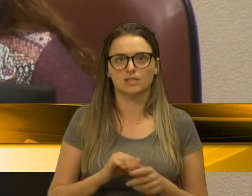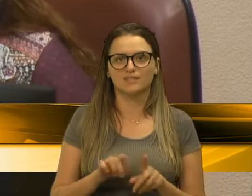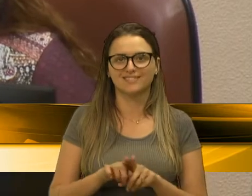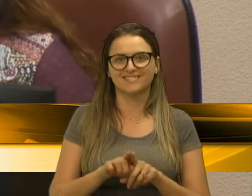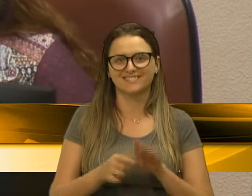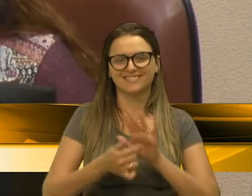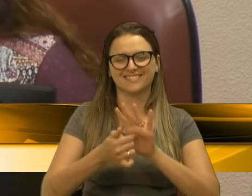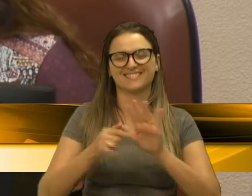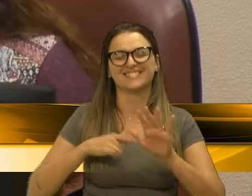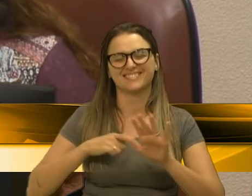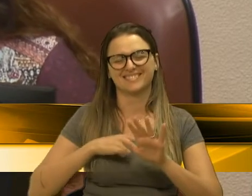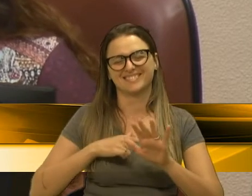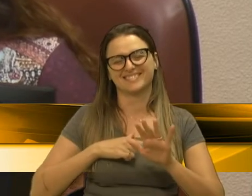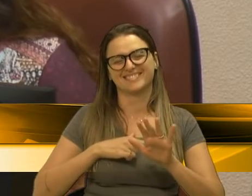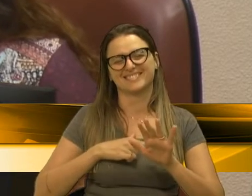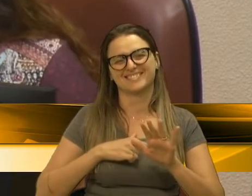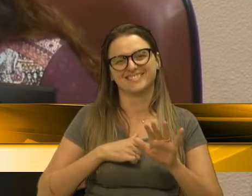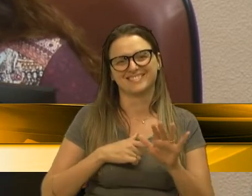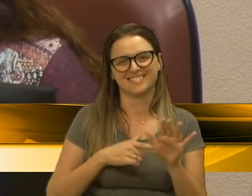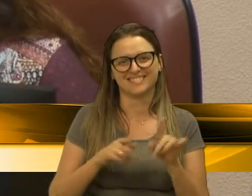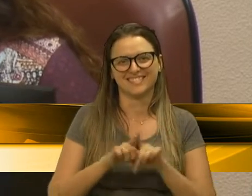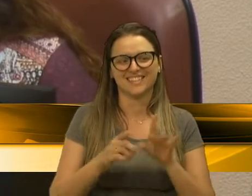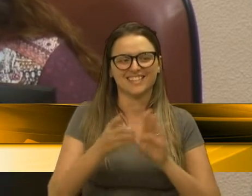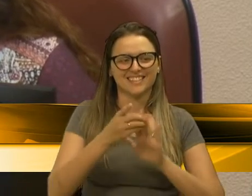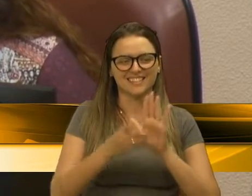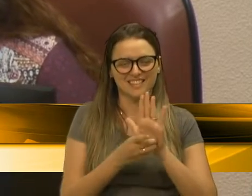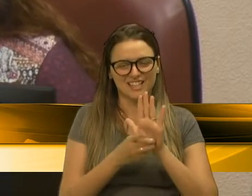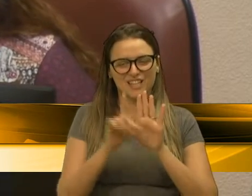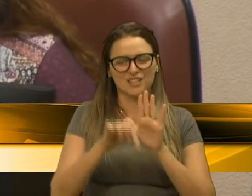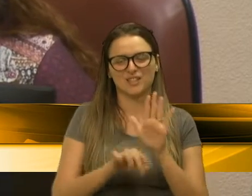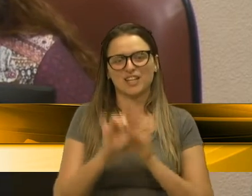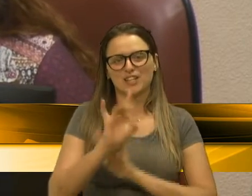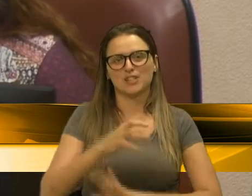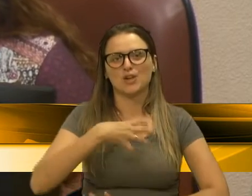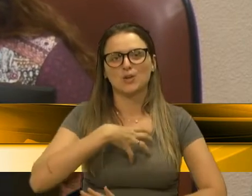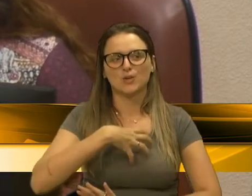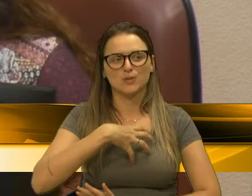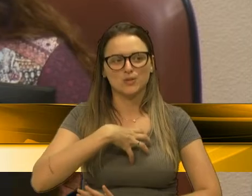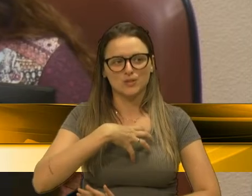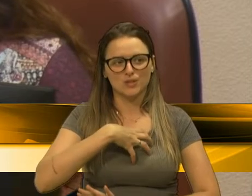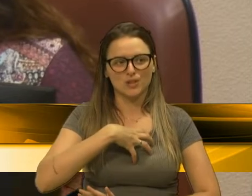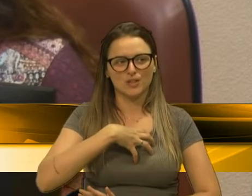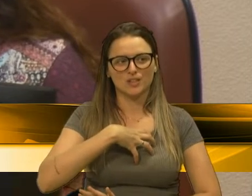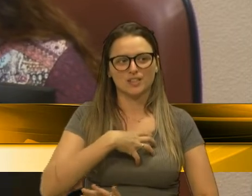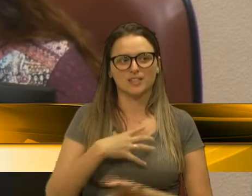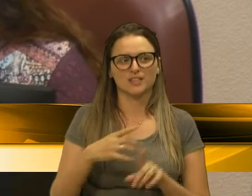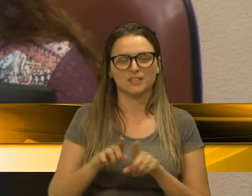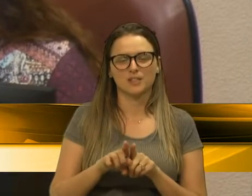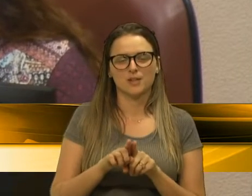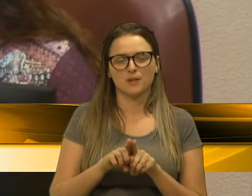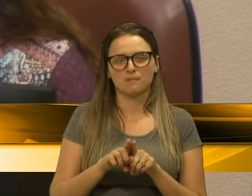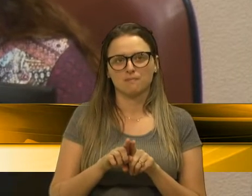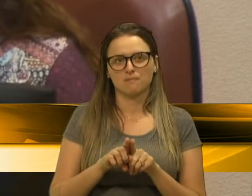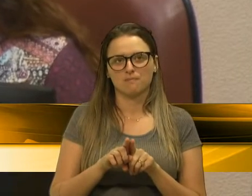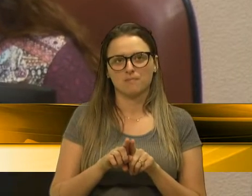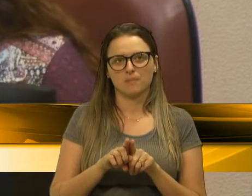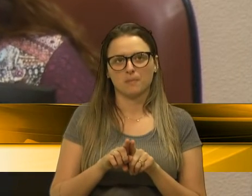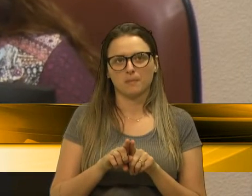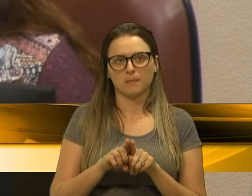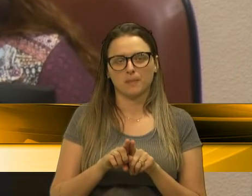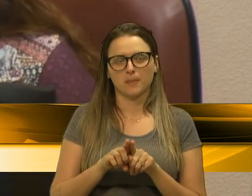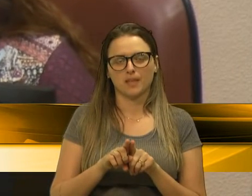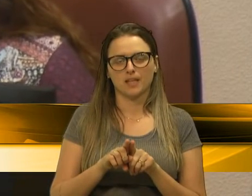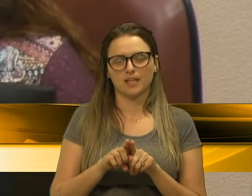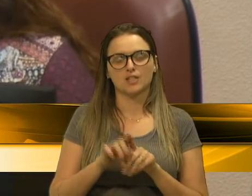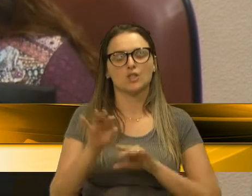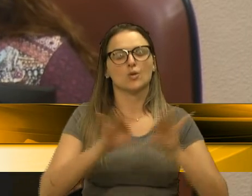aplica à faculdade de sustação, não nos casos de decreto que são simplesmente forma de exercício de sua competência privativa de exercer sua função